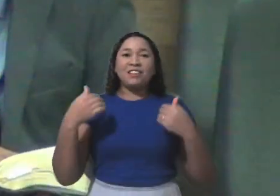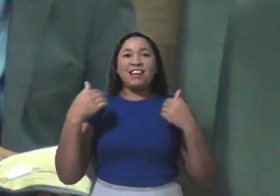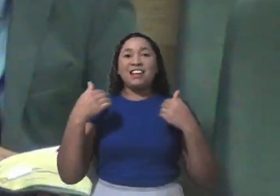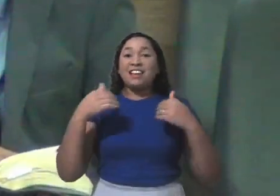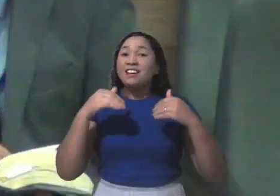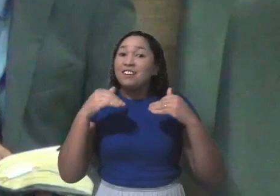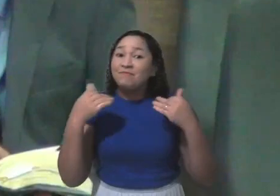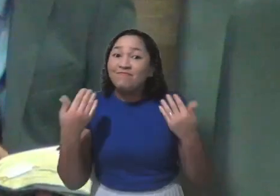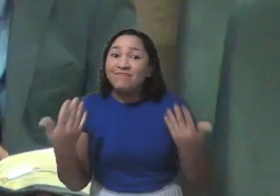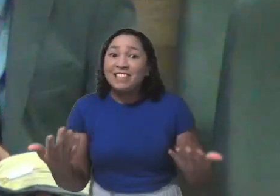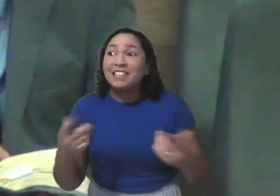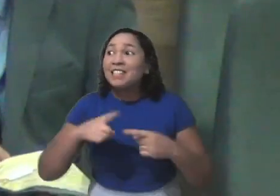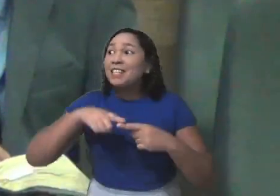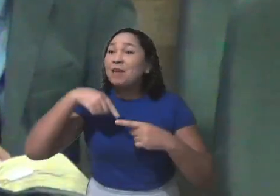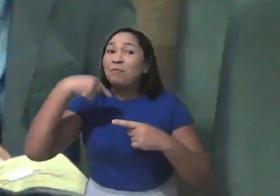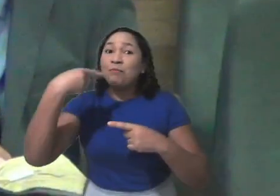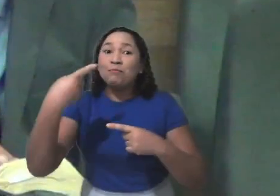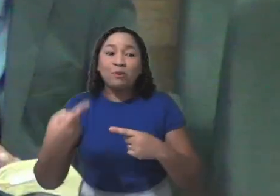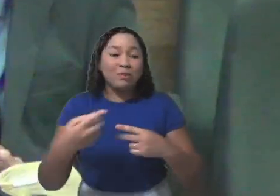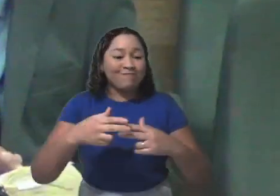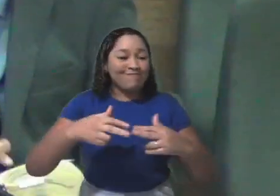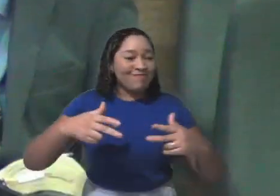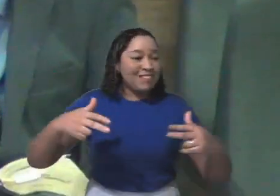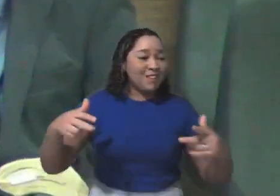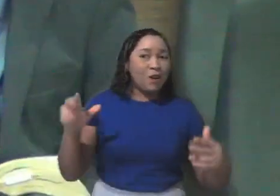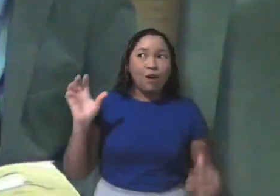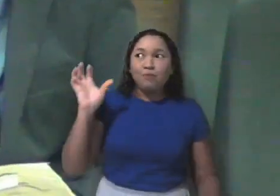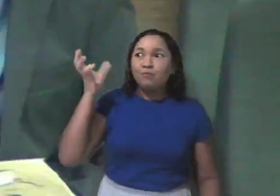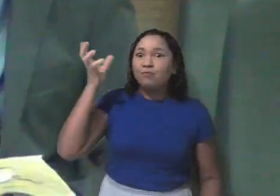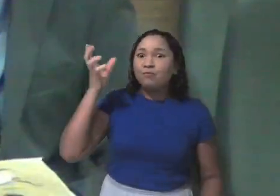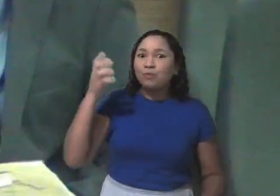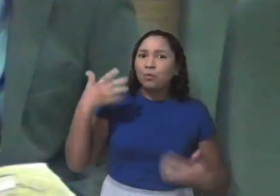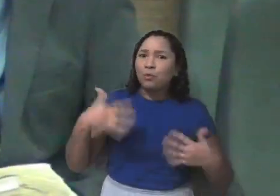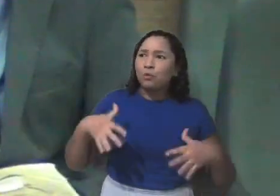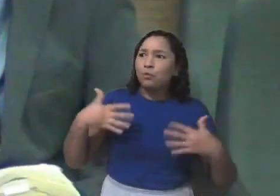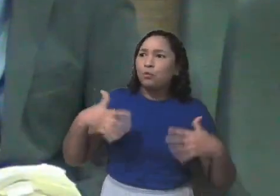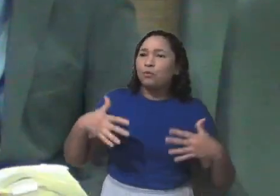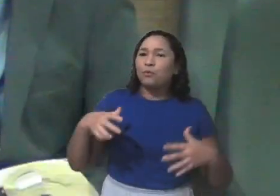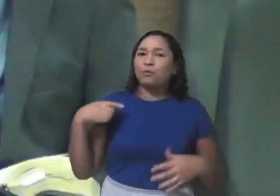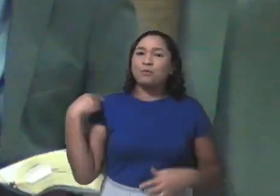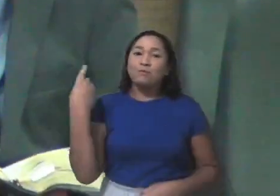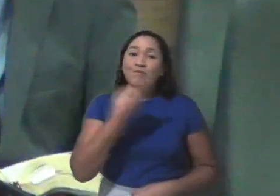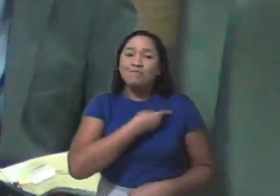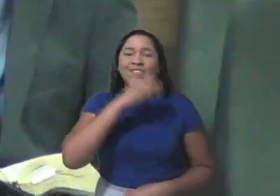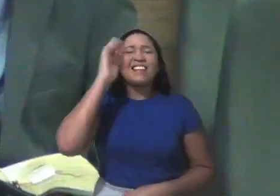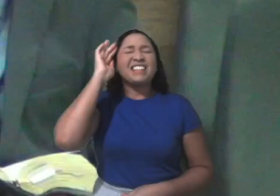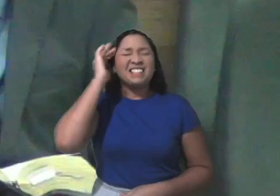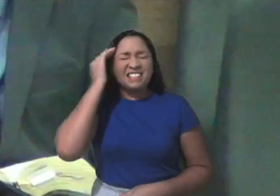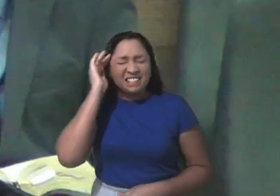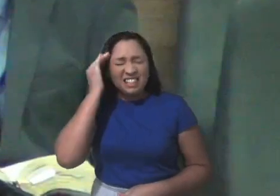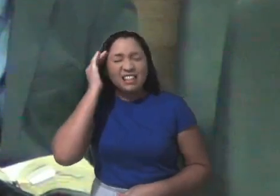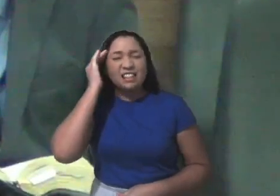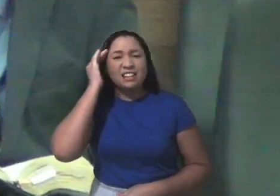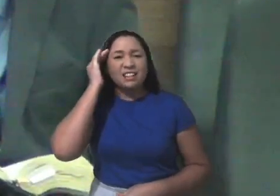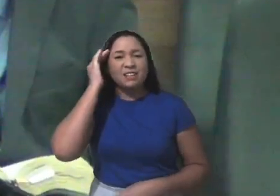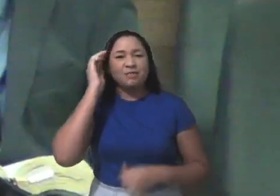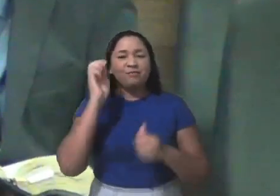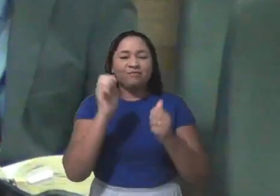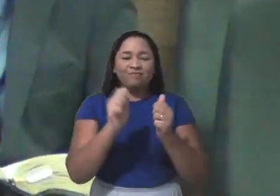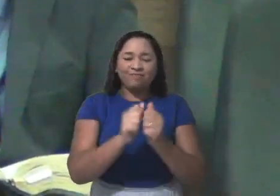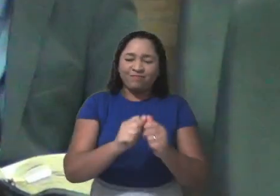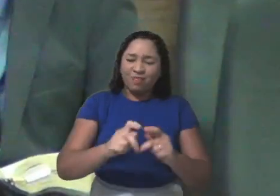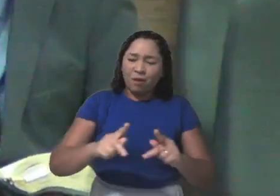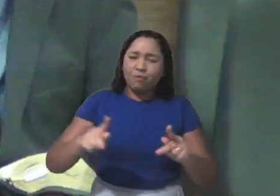que depois destas hão de acontecer. Para nós entendermos o Apocalipse, para